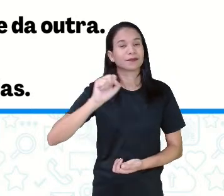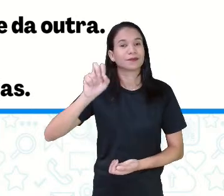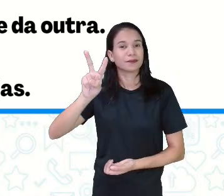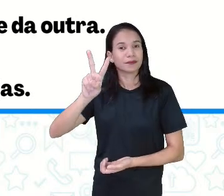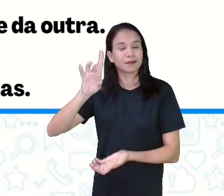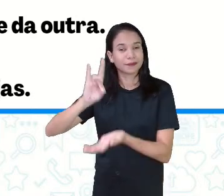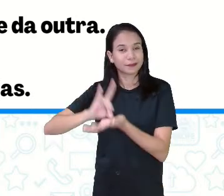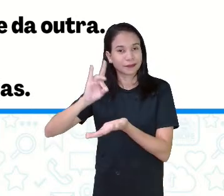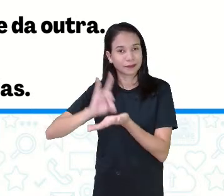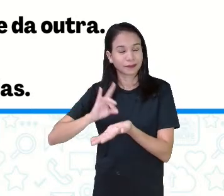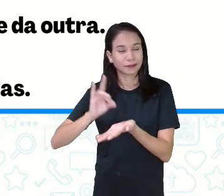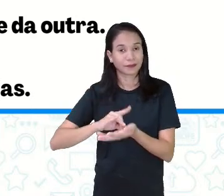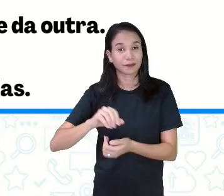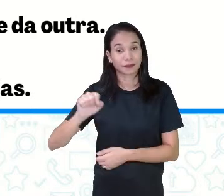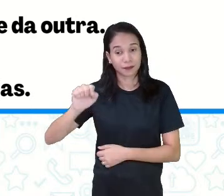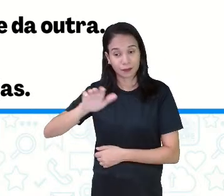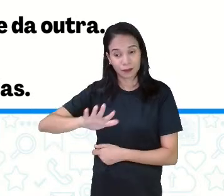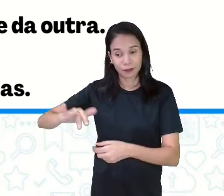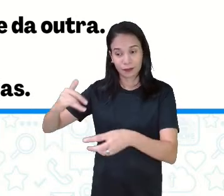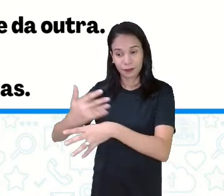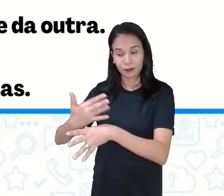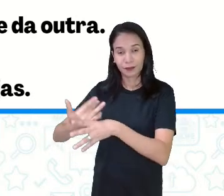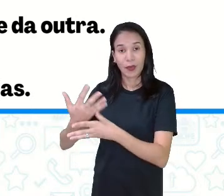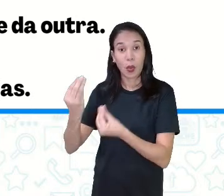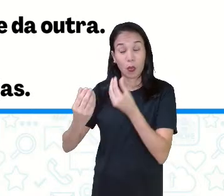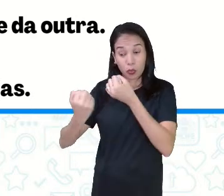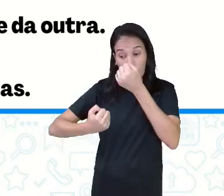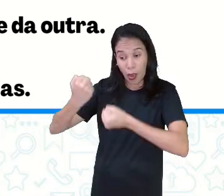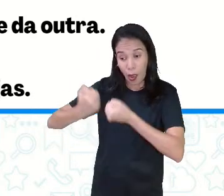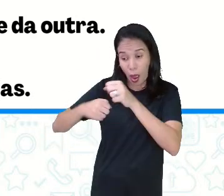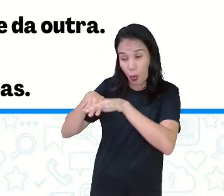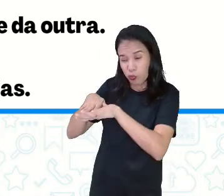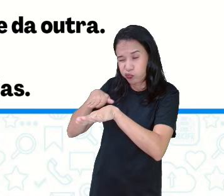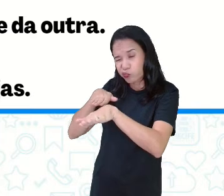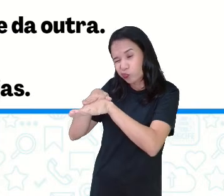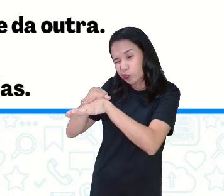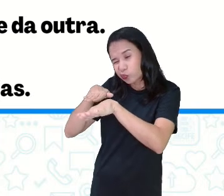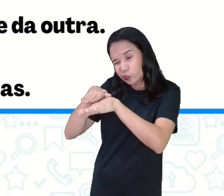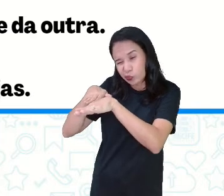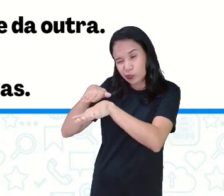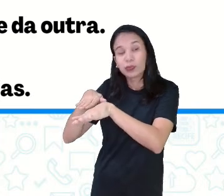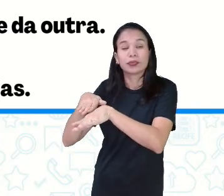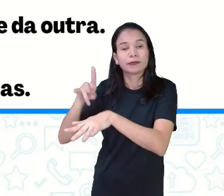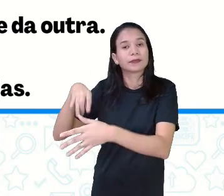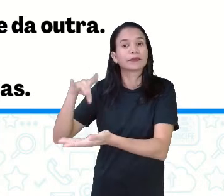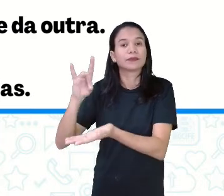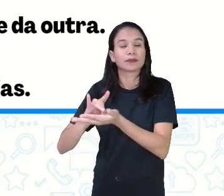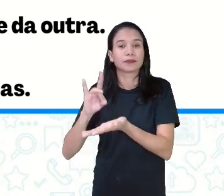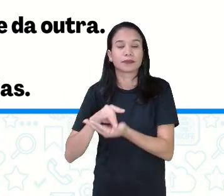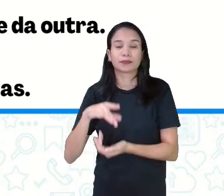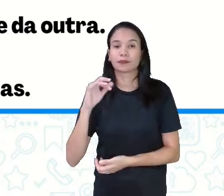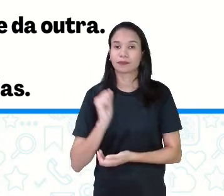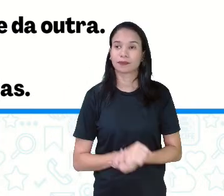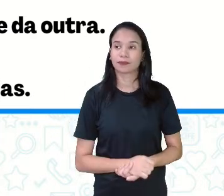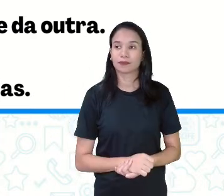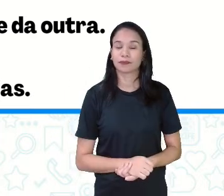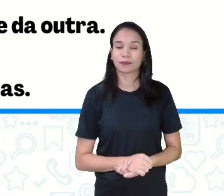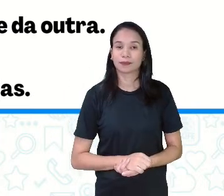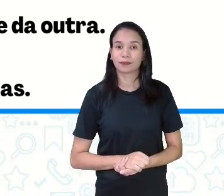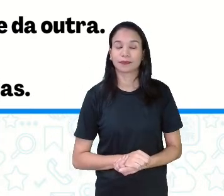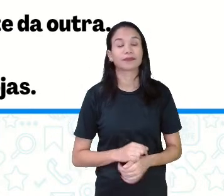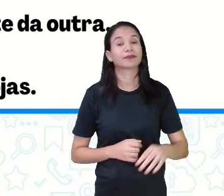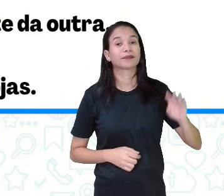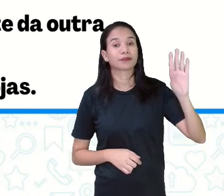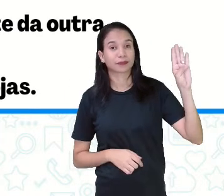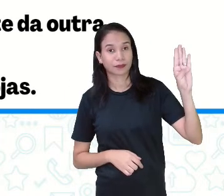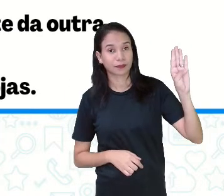verdadeiro. Na zona urbana tem muita movimentação de trânsito. Verdadeiro, letra F. A outra, letra